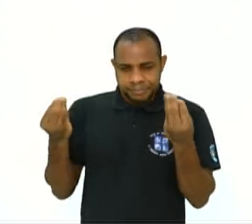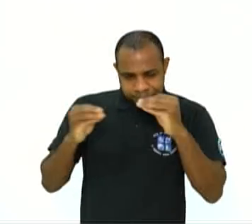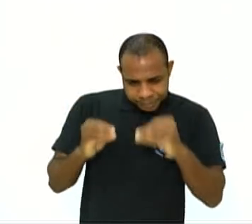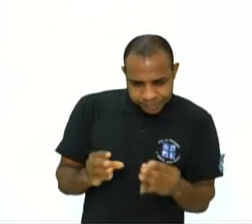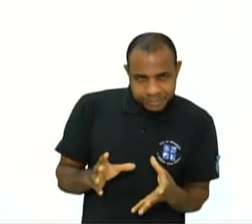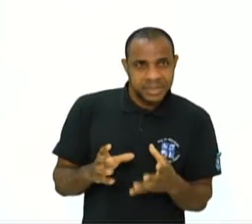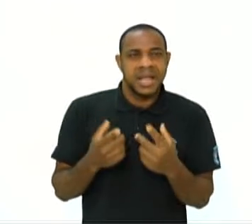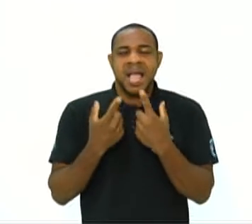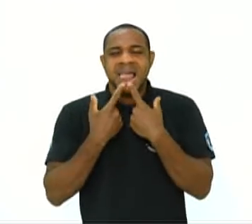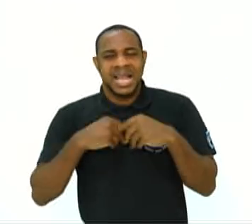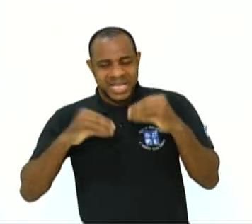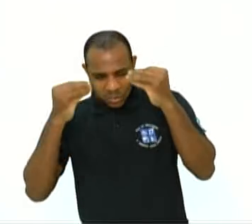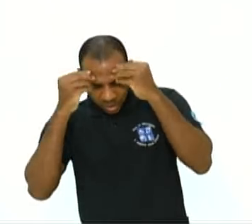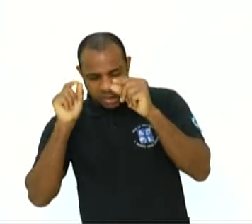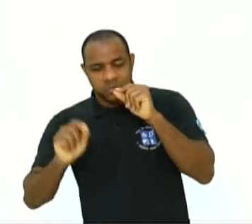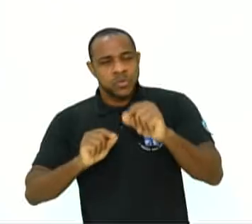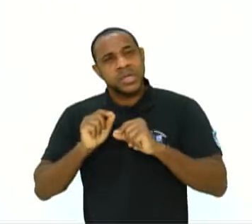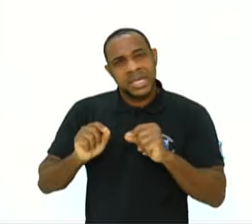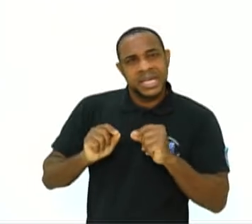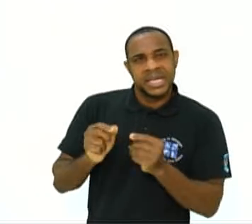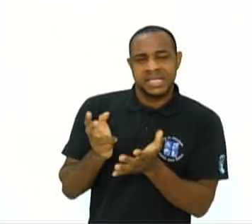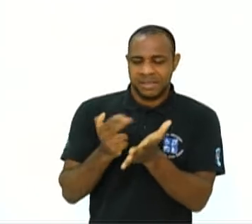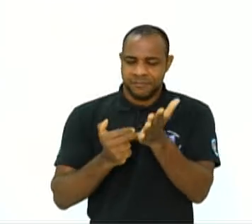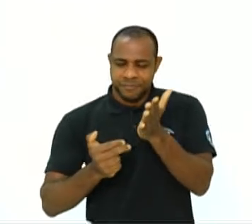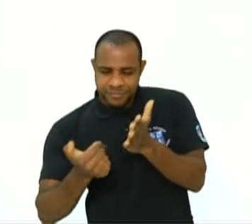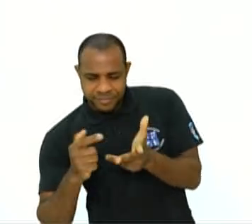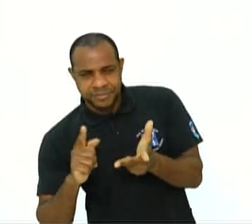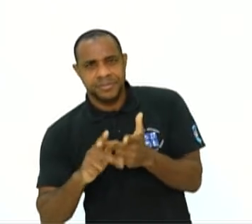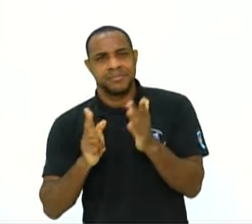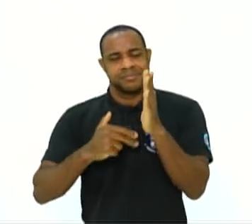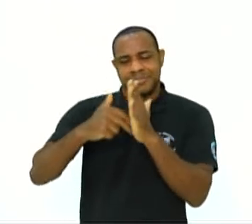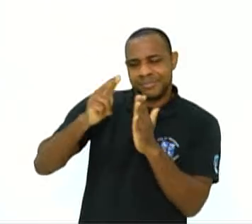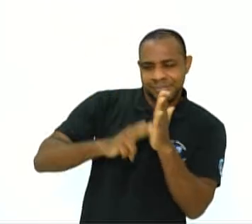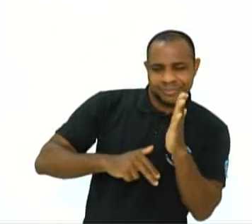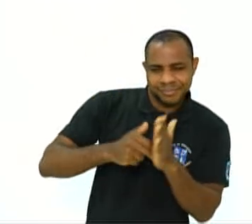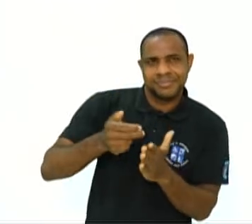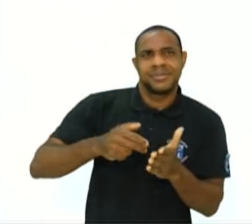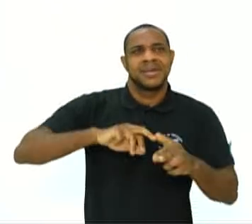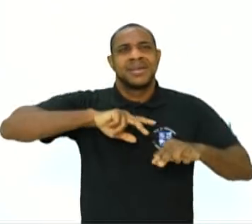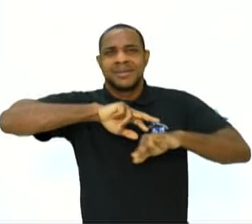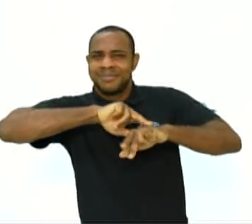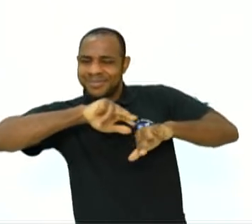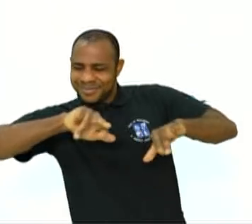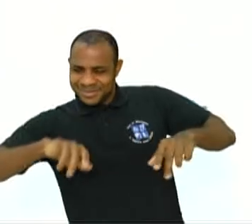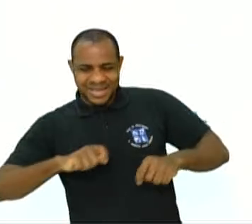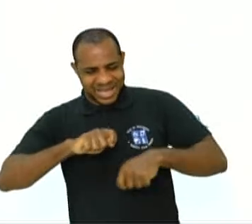desenho, pintura, instalação, entre outras possibilidades, né? Trabalhando a questão de